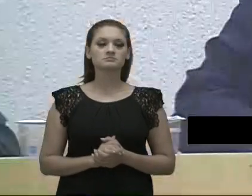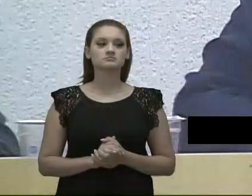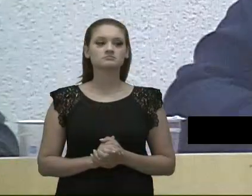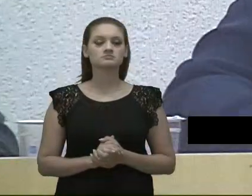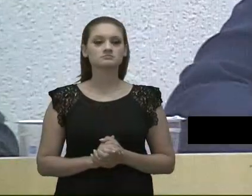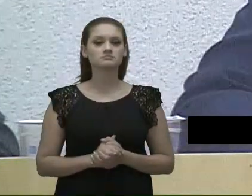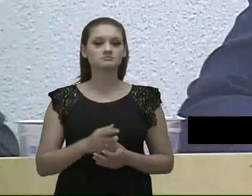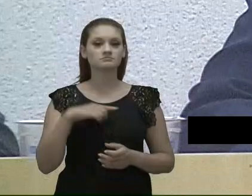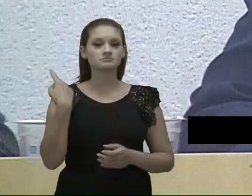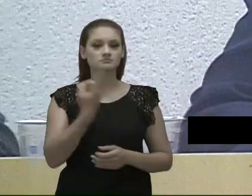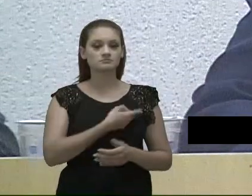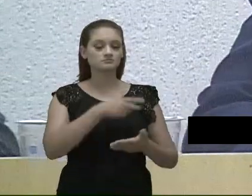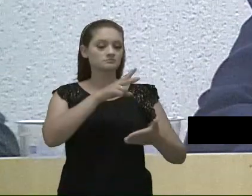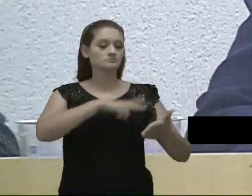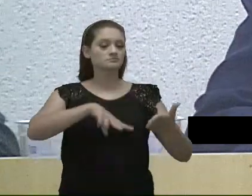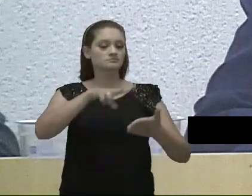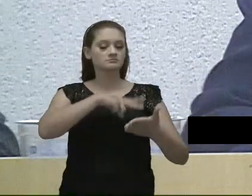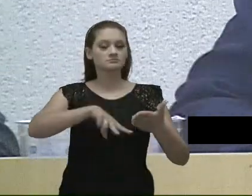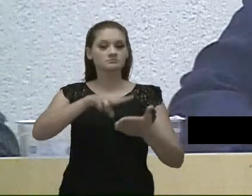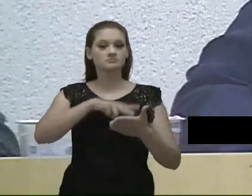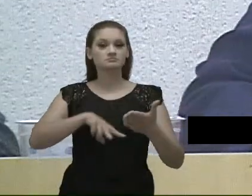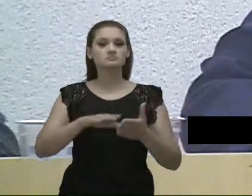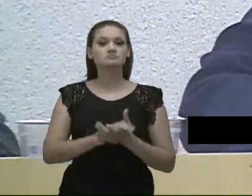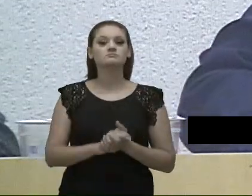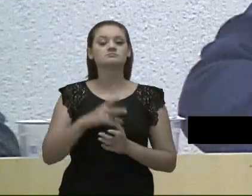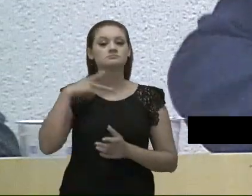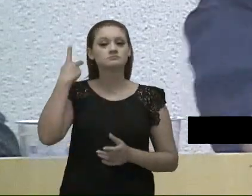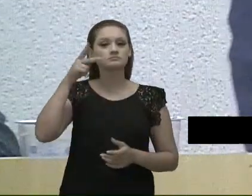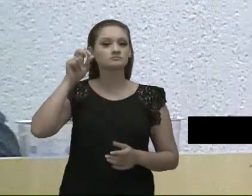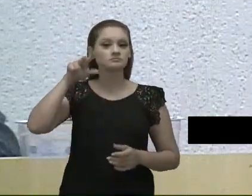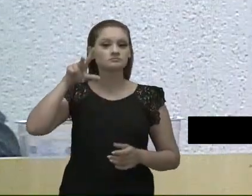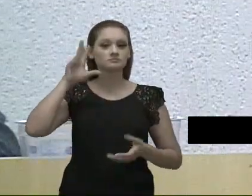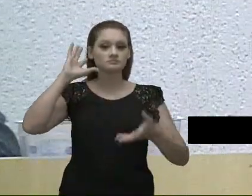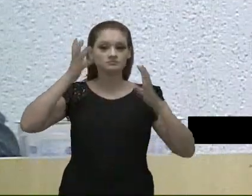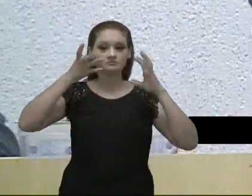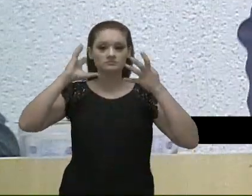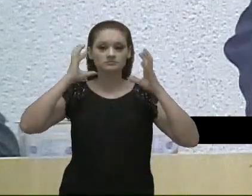Nós estaremos analisando isso, verificando. Vereadora Vivi, pois não?